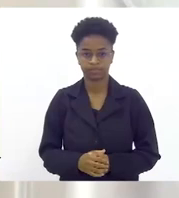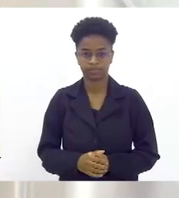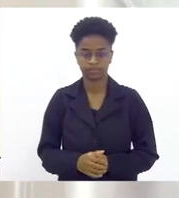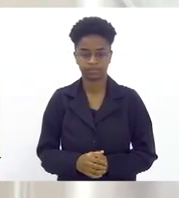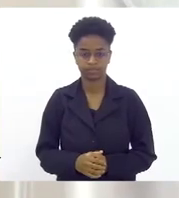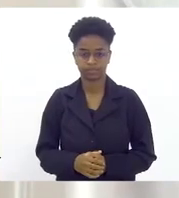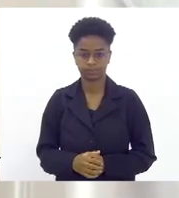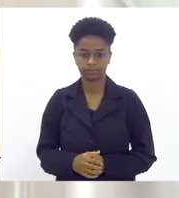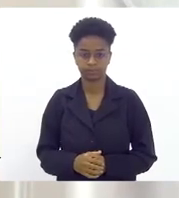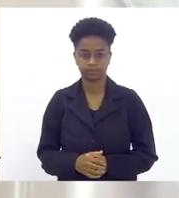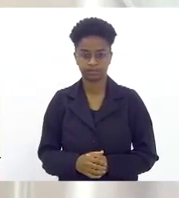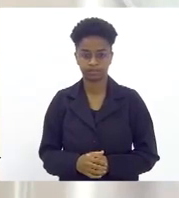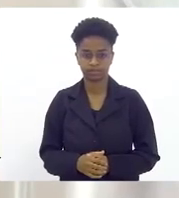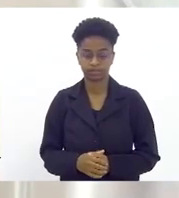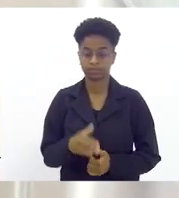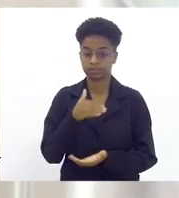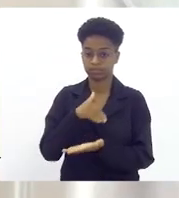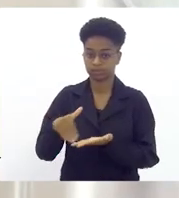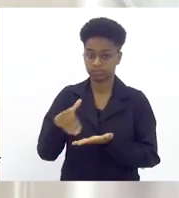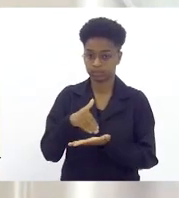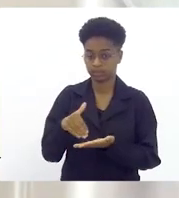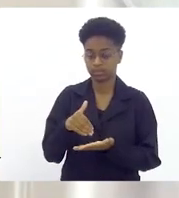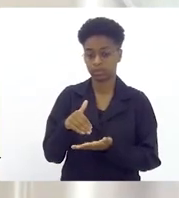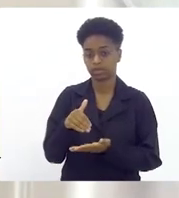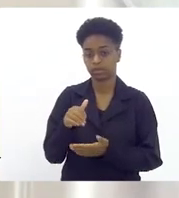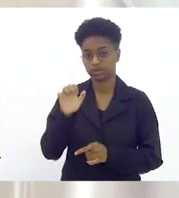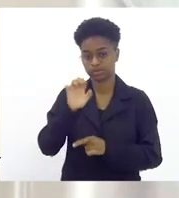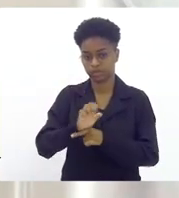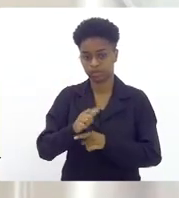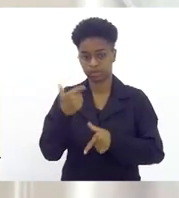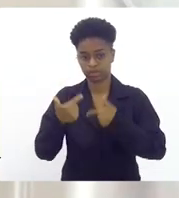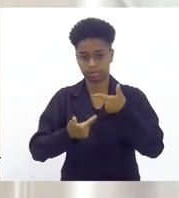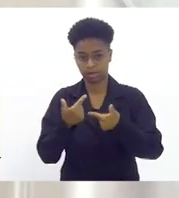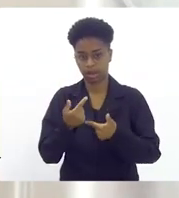para o secretário do Estado de Trabalho e Renda,